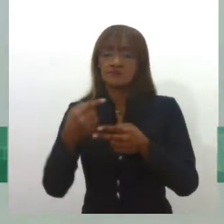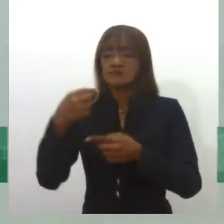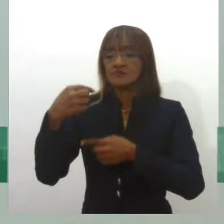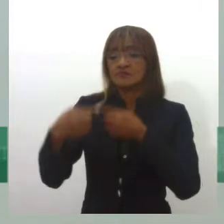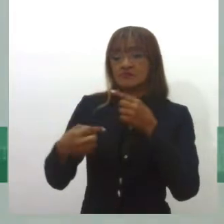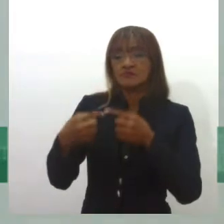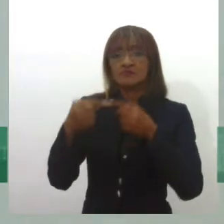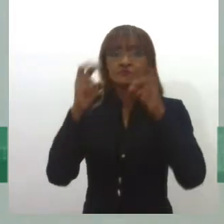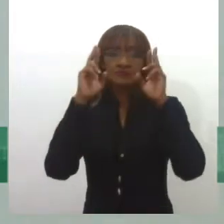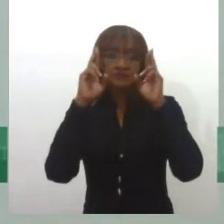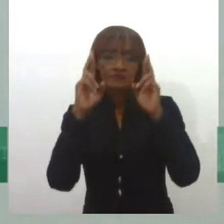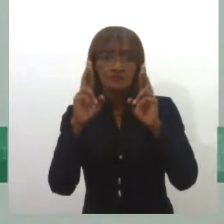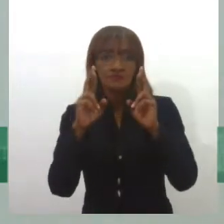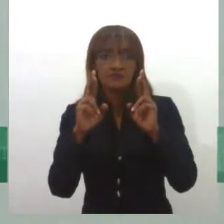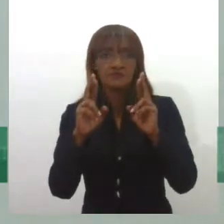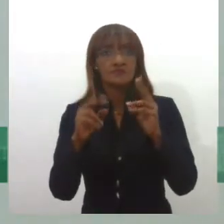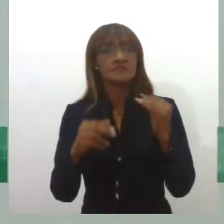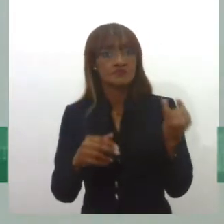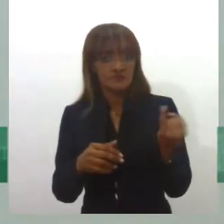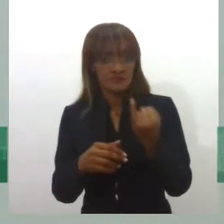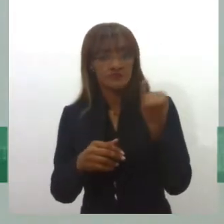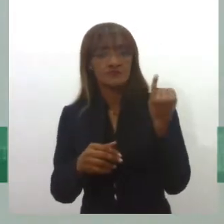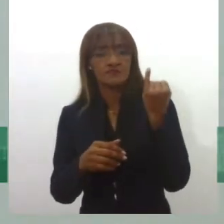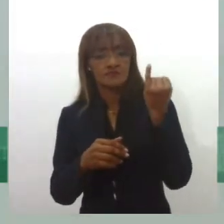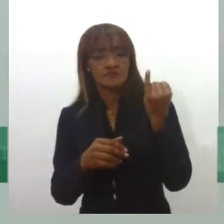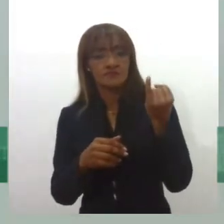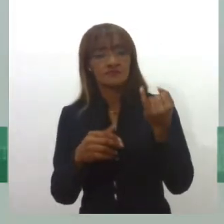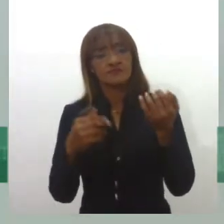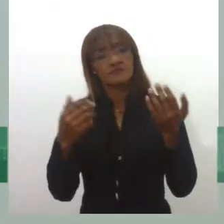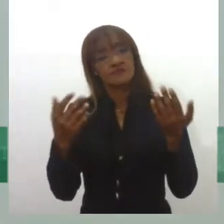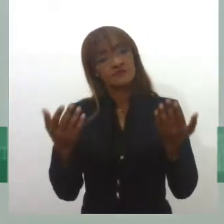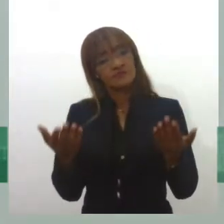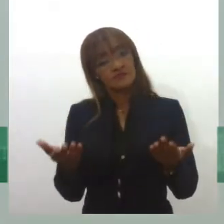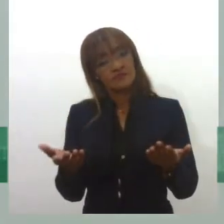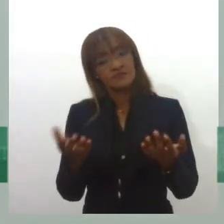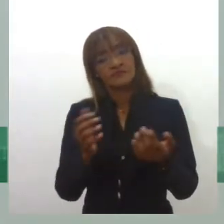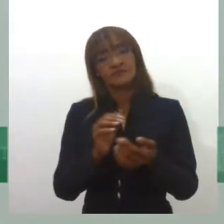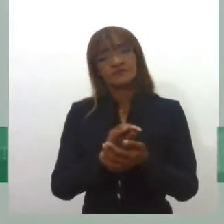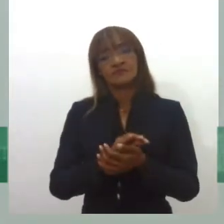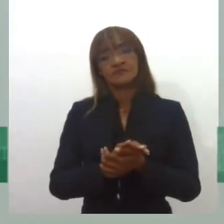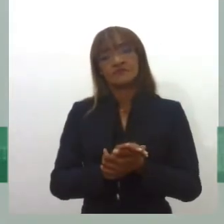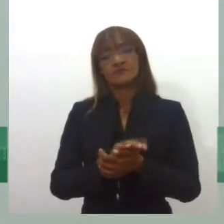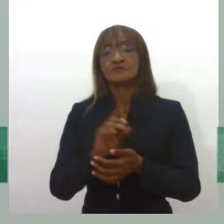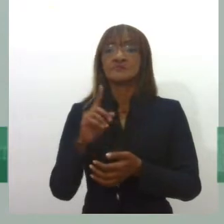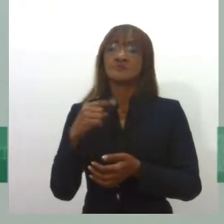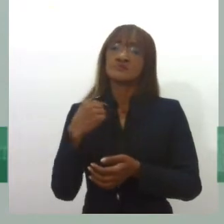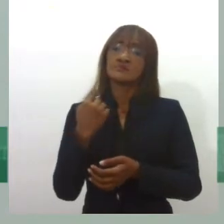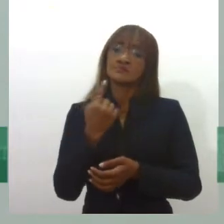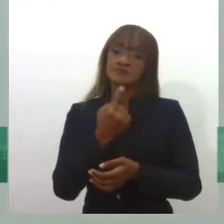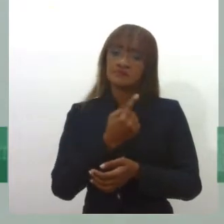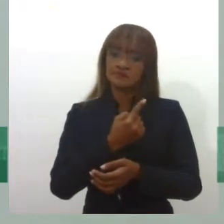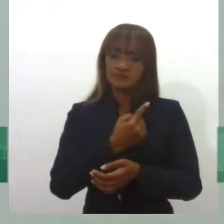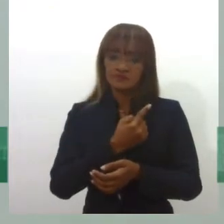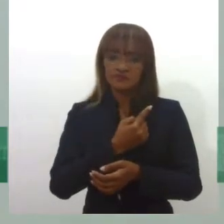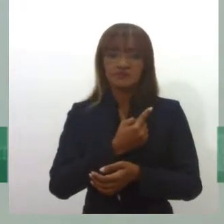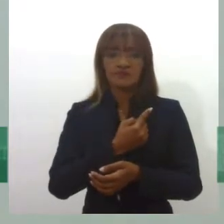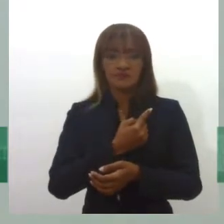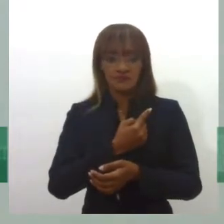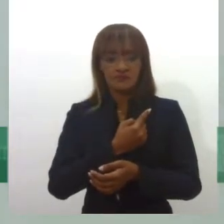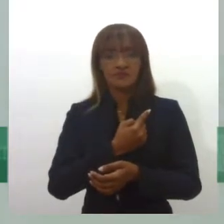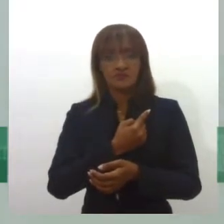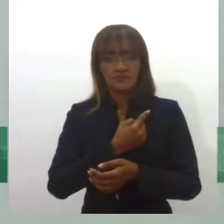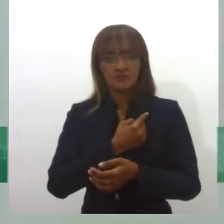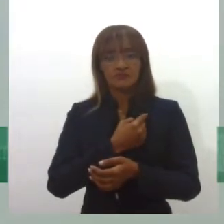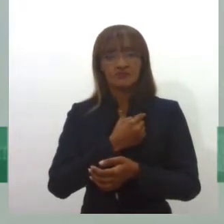respeito, isso é importante. Então, nesse sentido, nós, nesse conjunto todo,